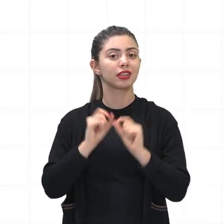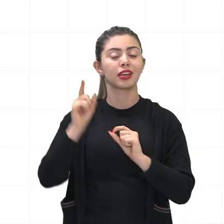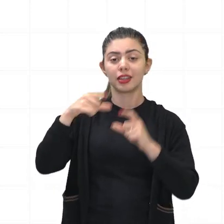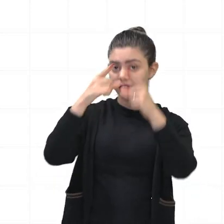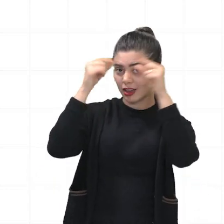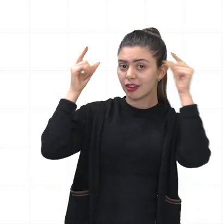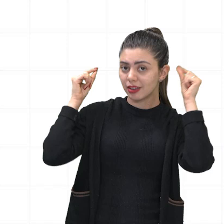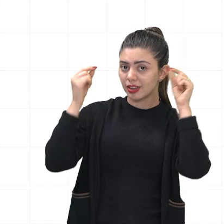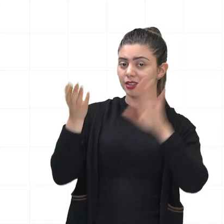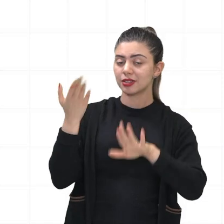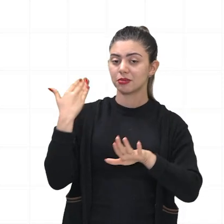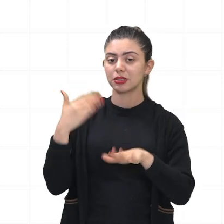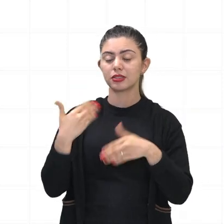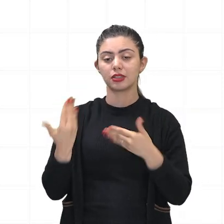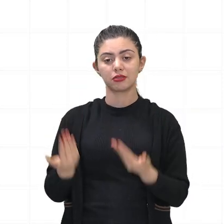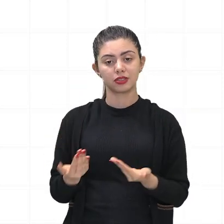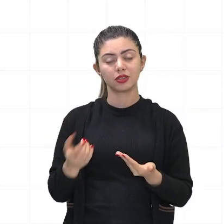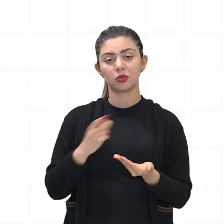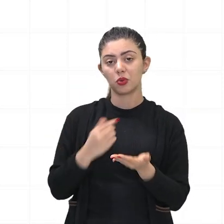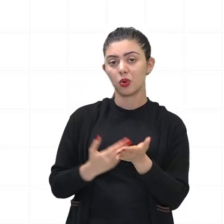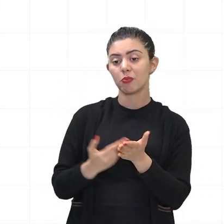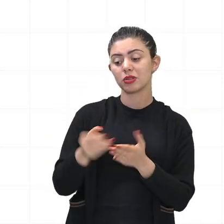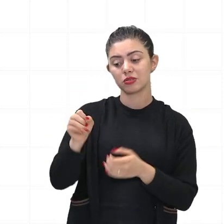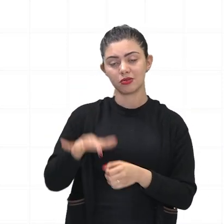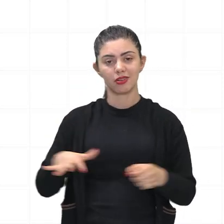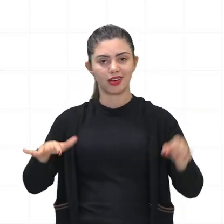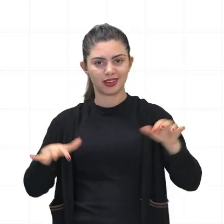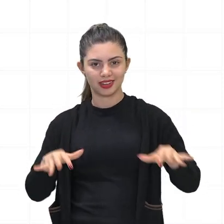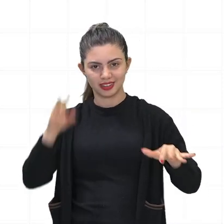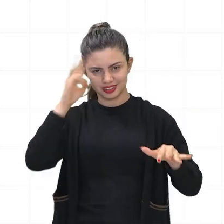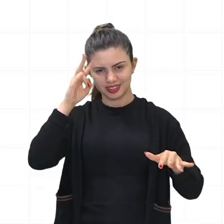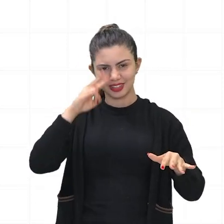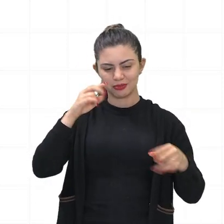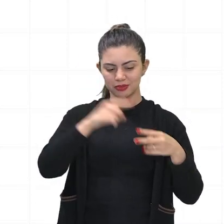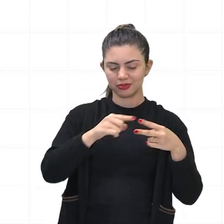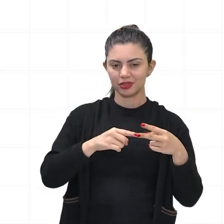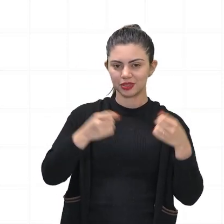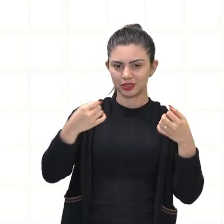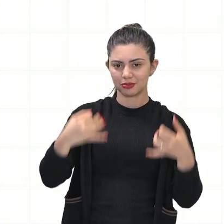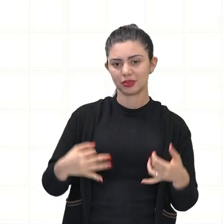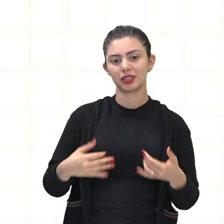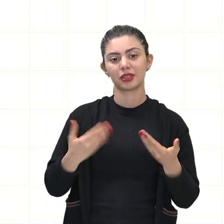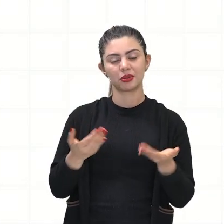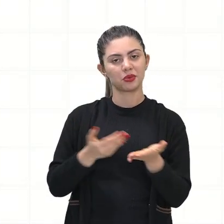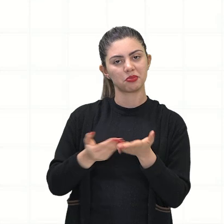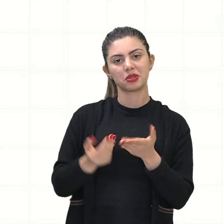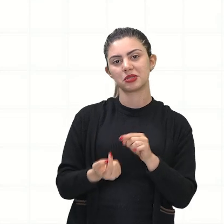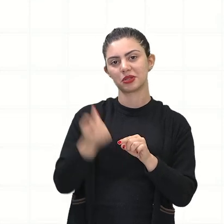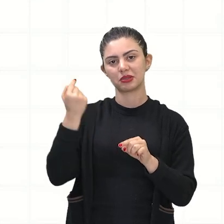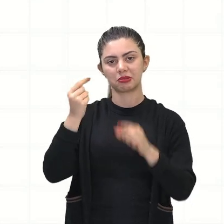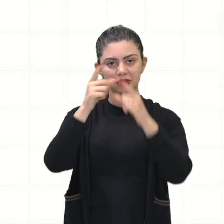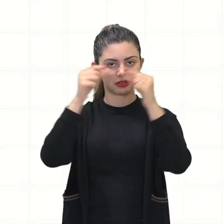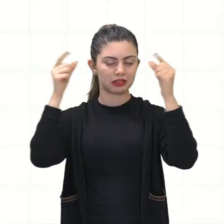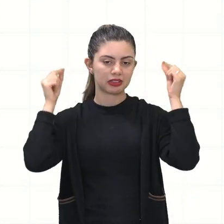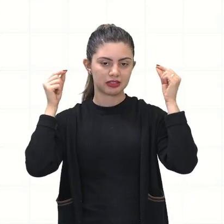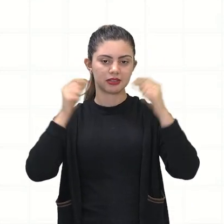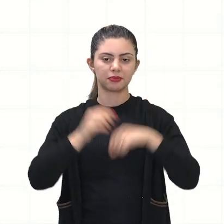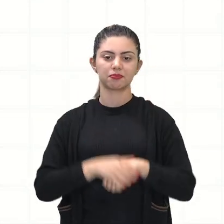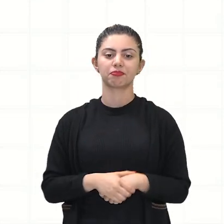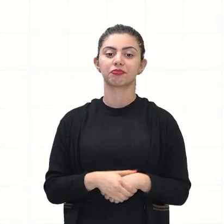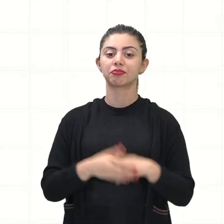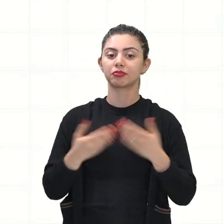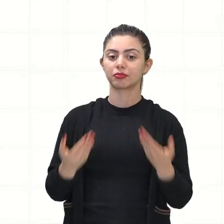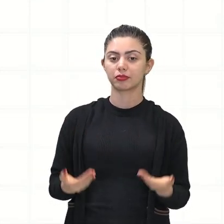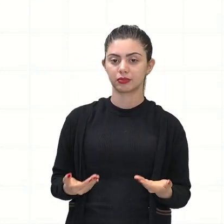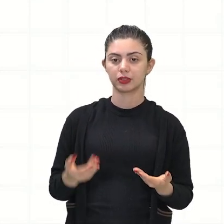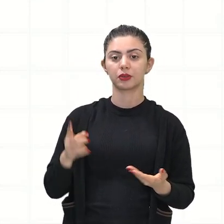noções de público e privada vêm da ideia da polis grega. A polis grega vão